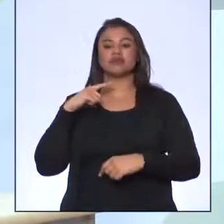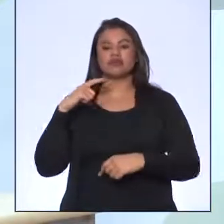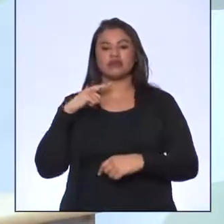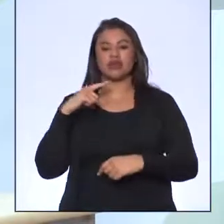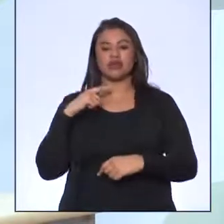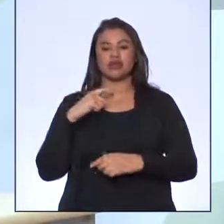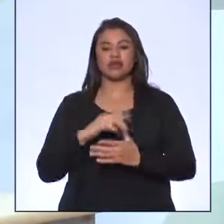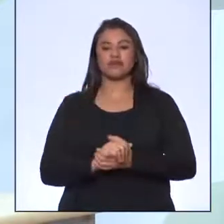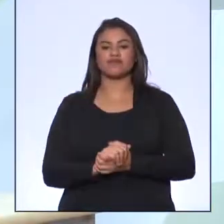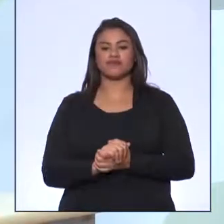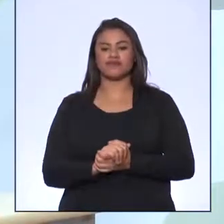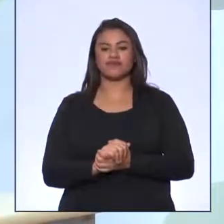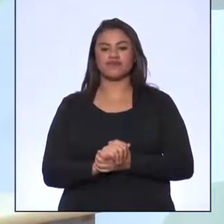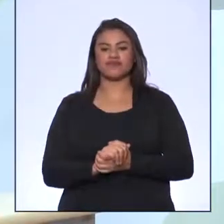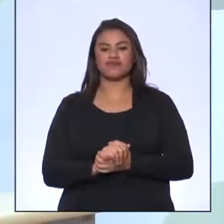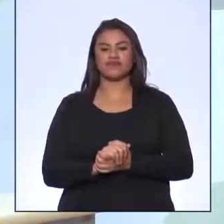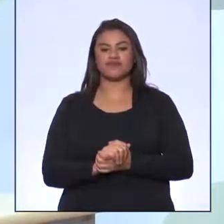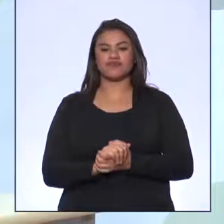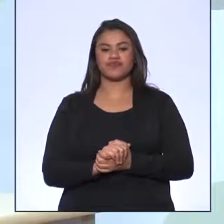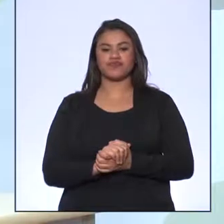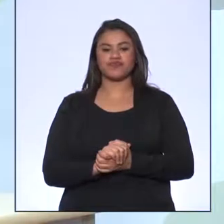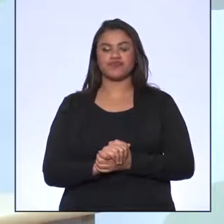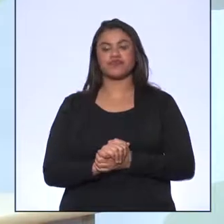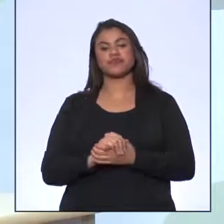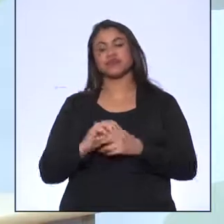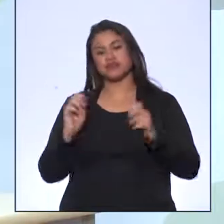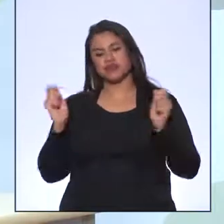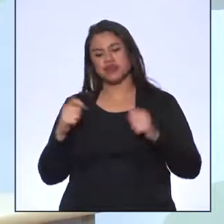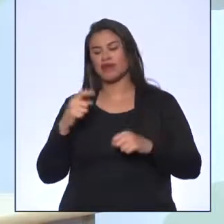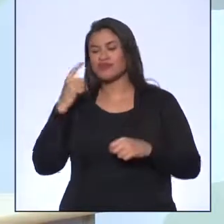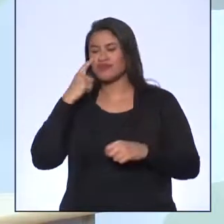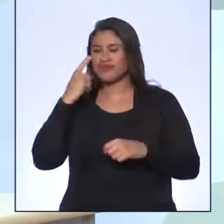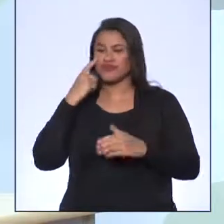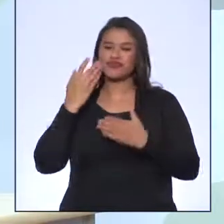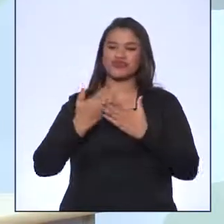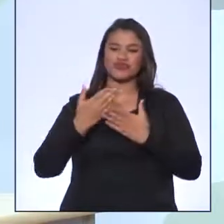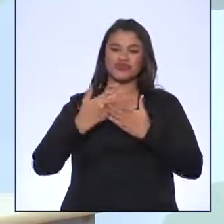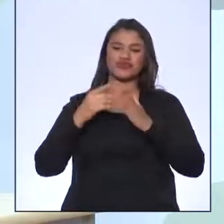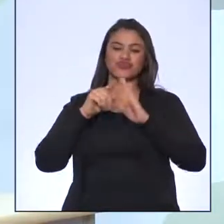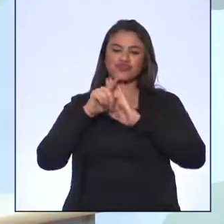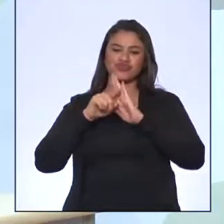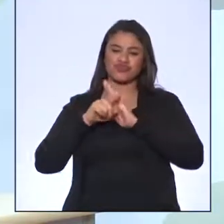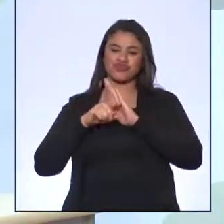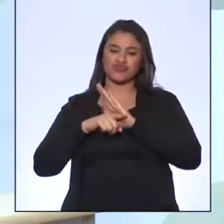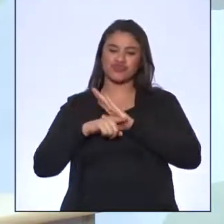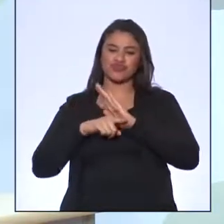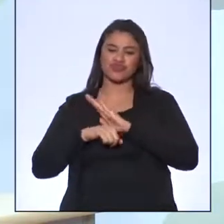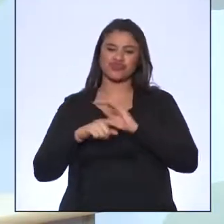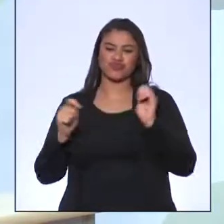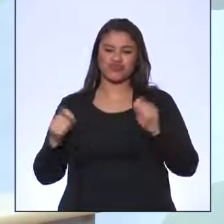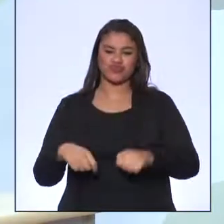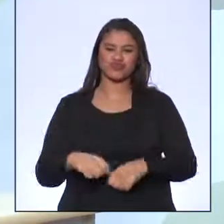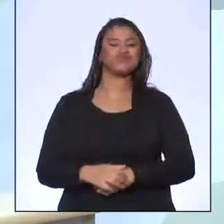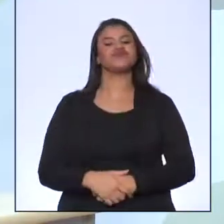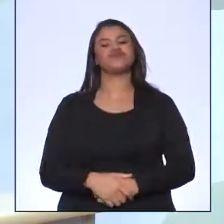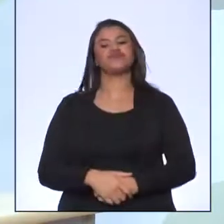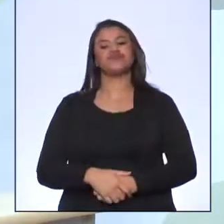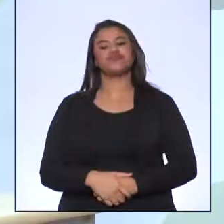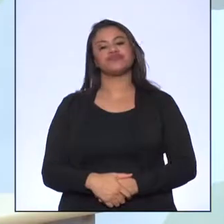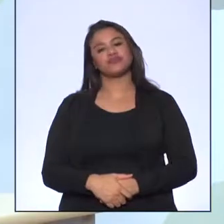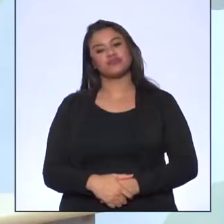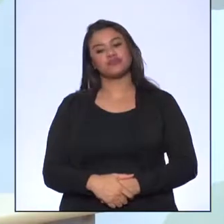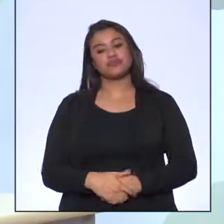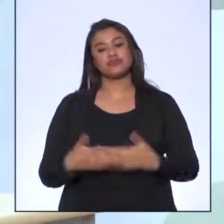né, representações que a gente gosta muito de retomar com todos vocês no início das nossas aulas. E